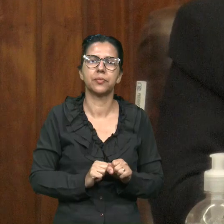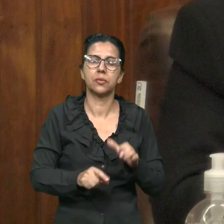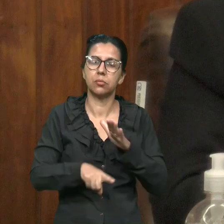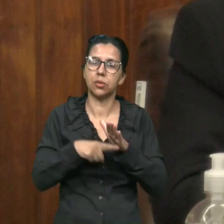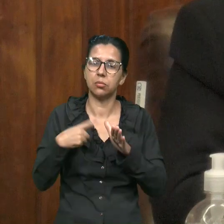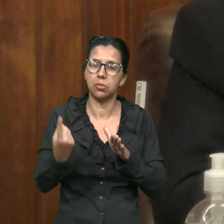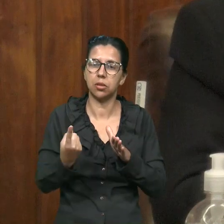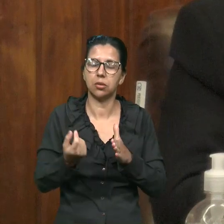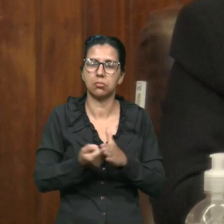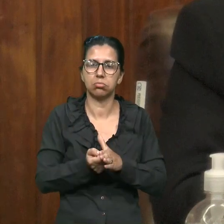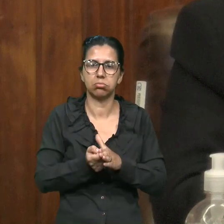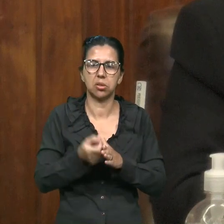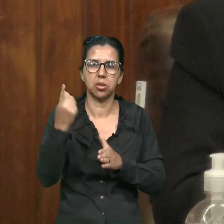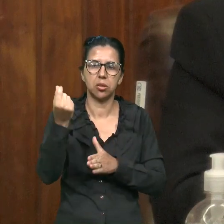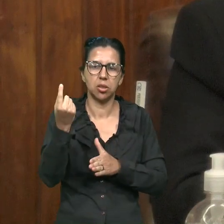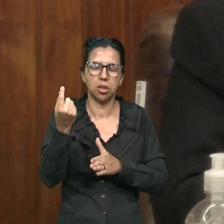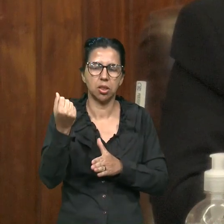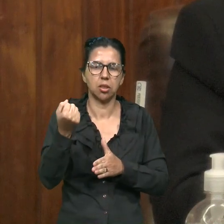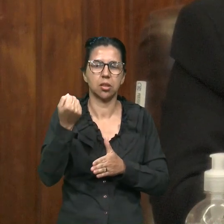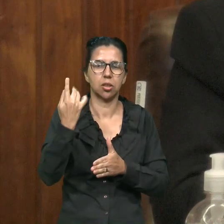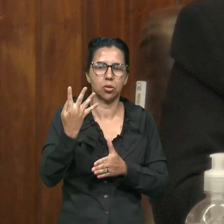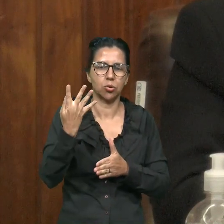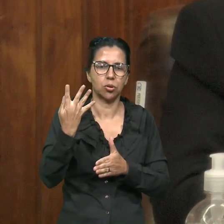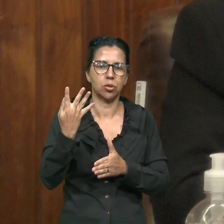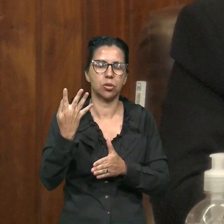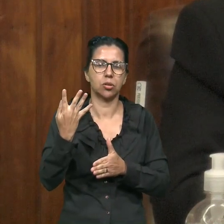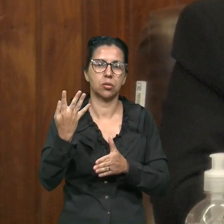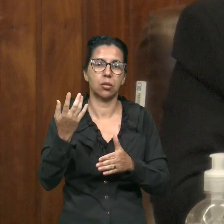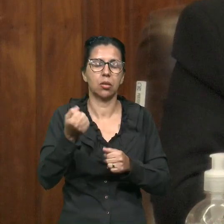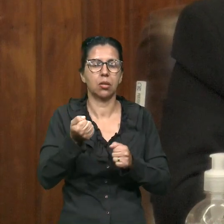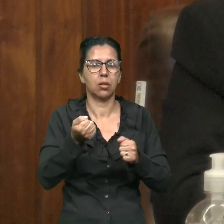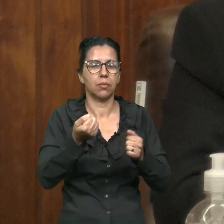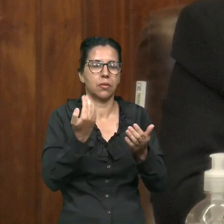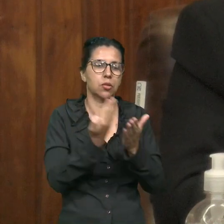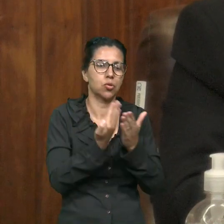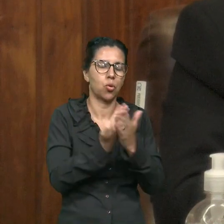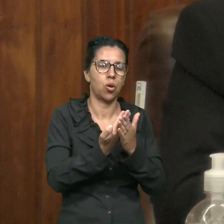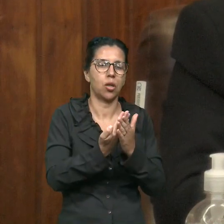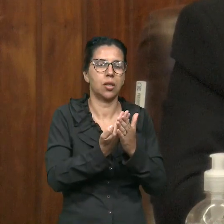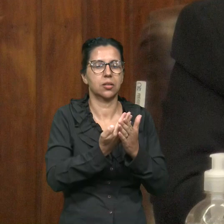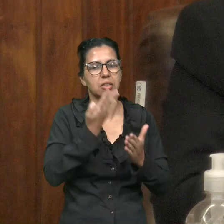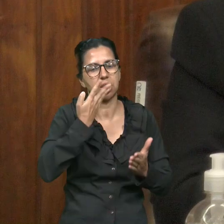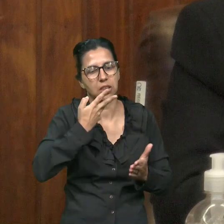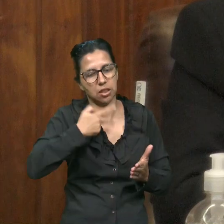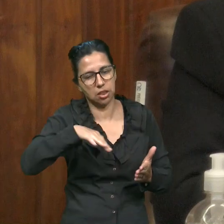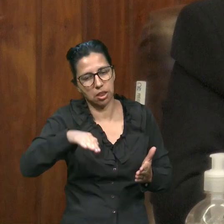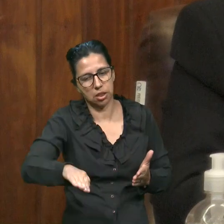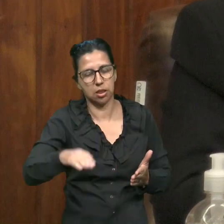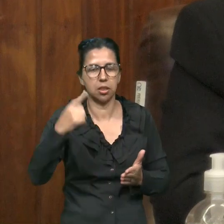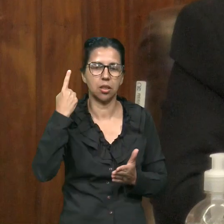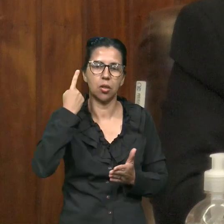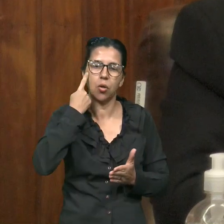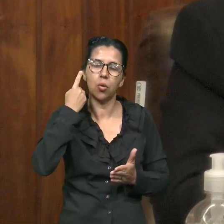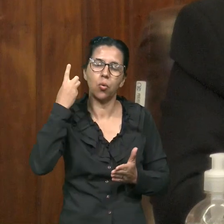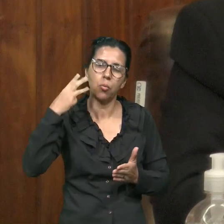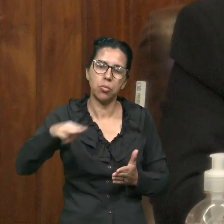Primeiro, tomada de preço 14/2022 EMEI Roda Peão. Valor do contrato